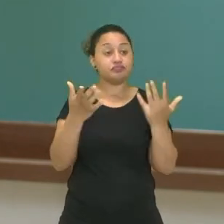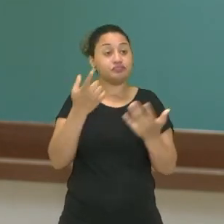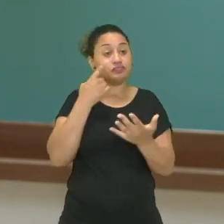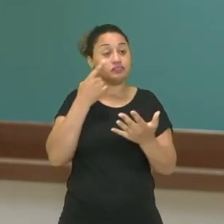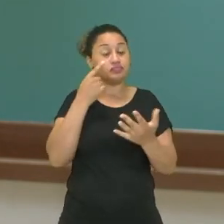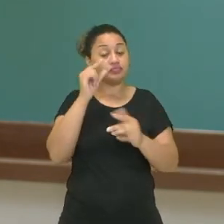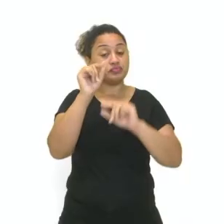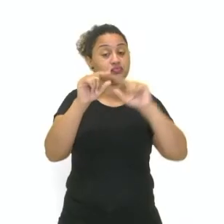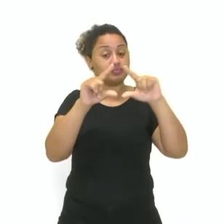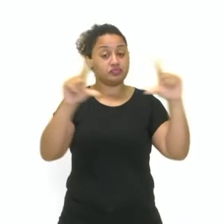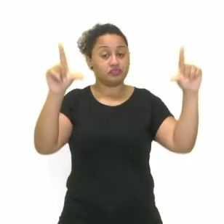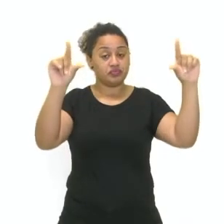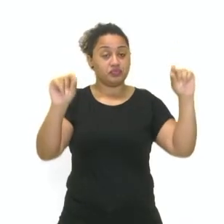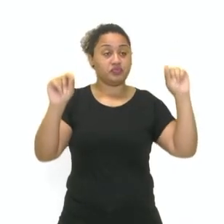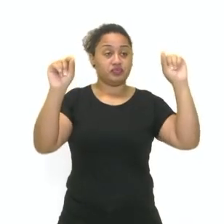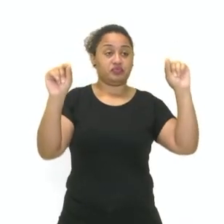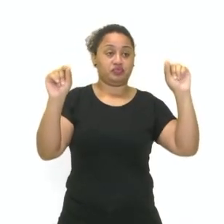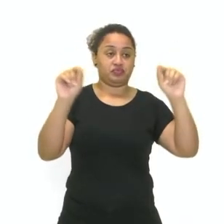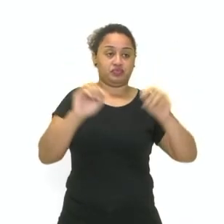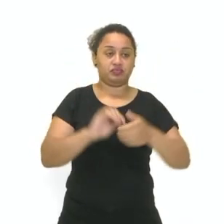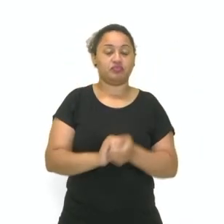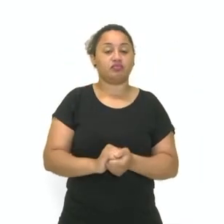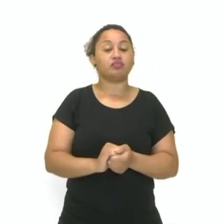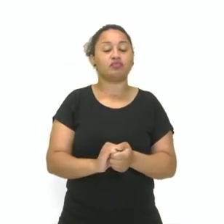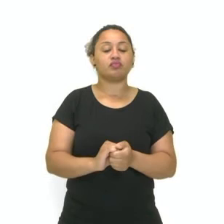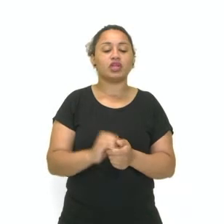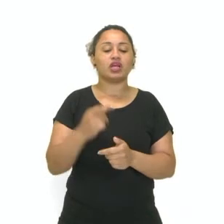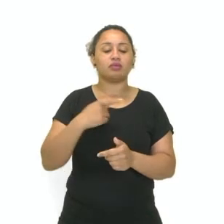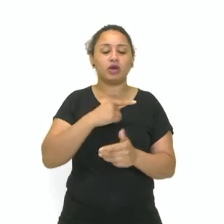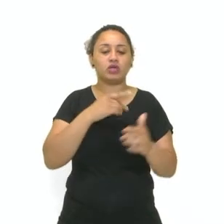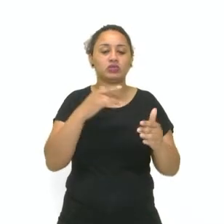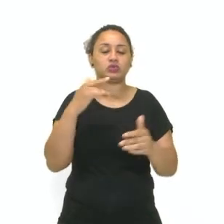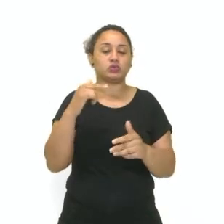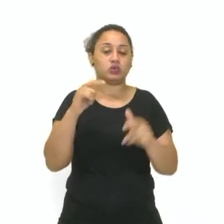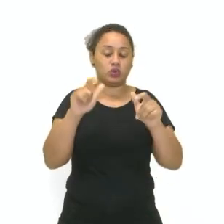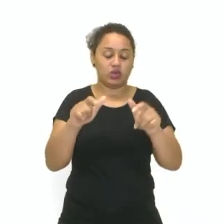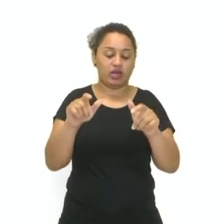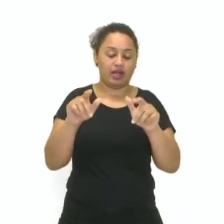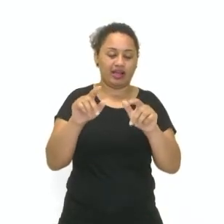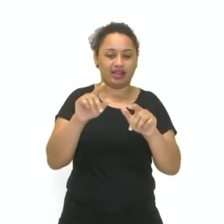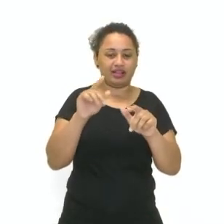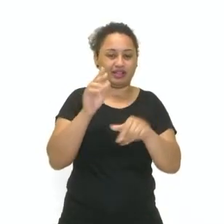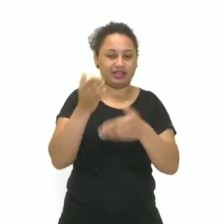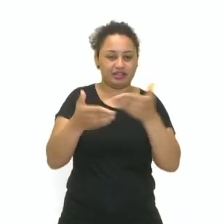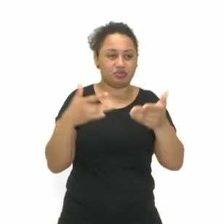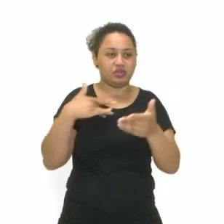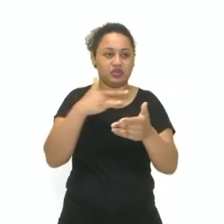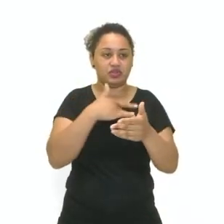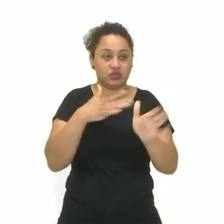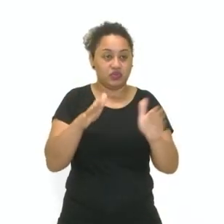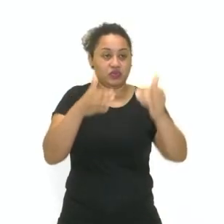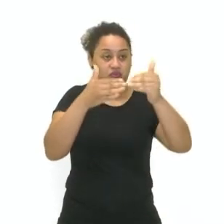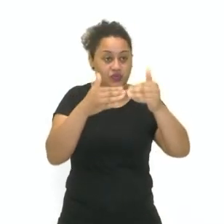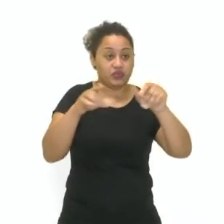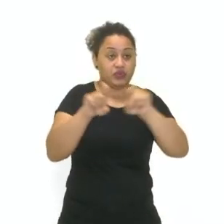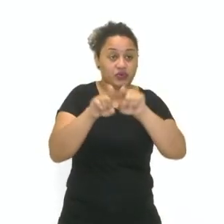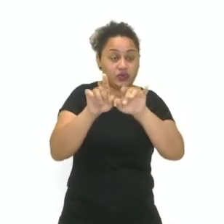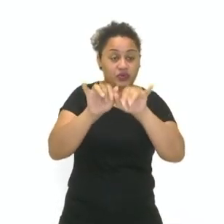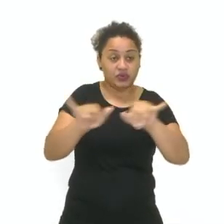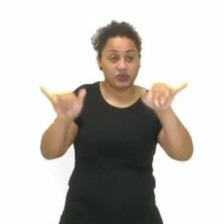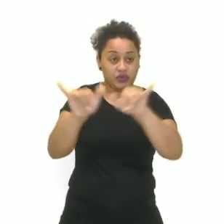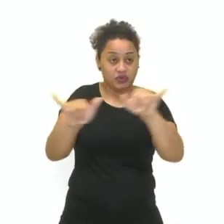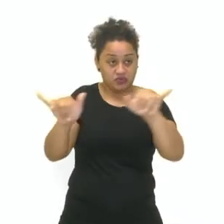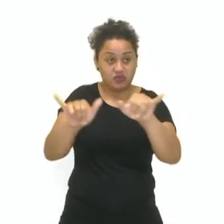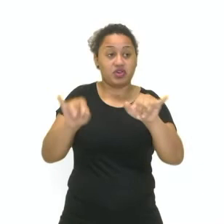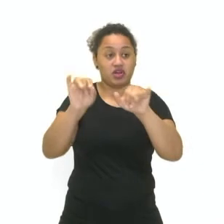aqui o trechinho. Postos de saúde fechados, mesmo a bem divulgada cloroquina, entre outros